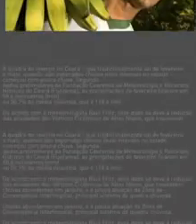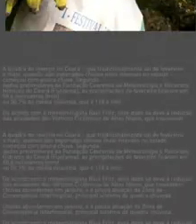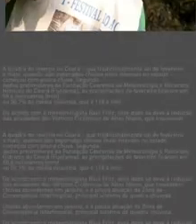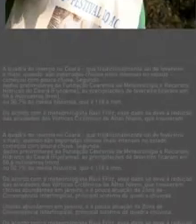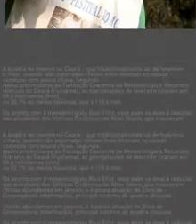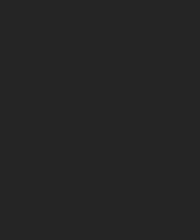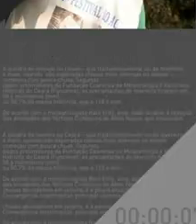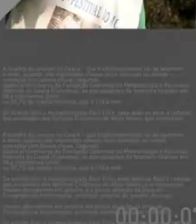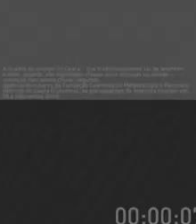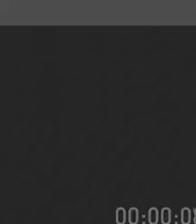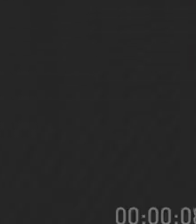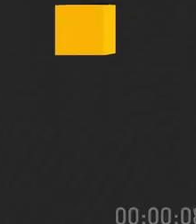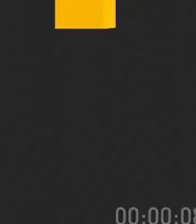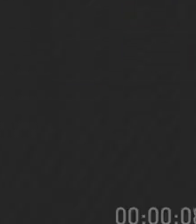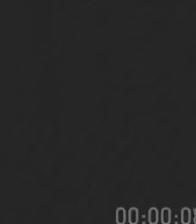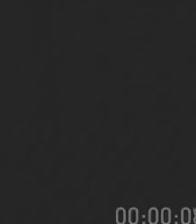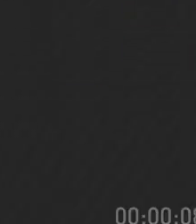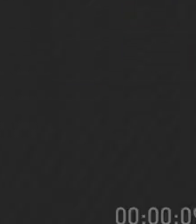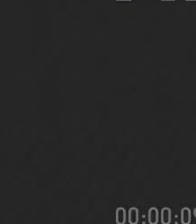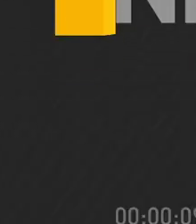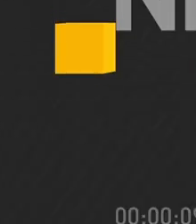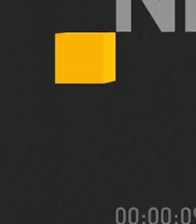Federal oh